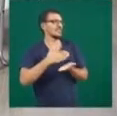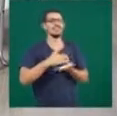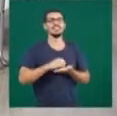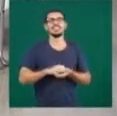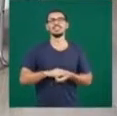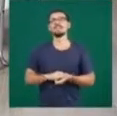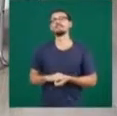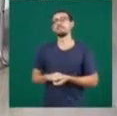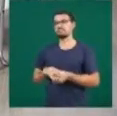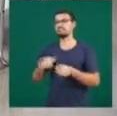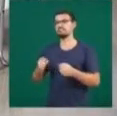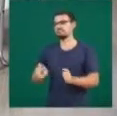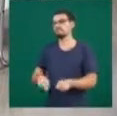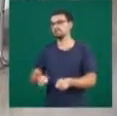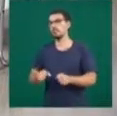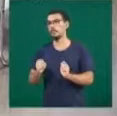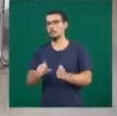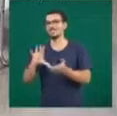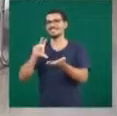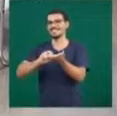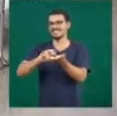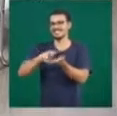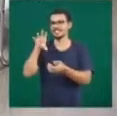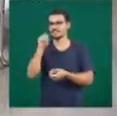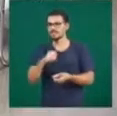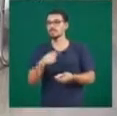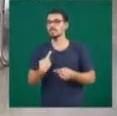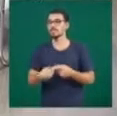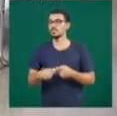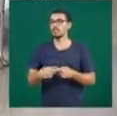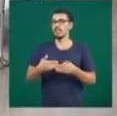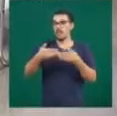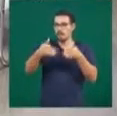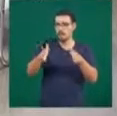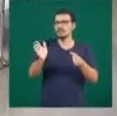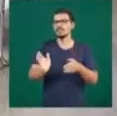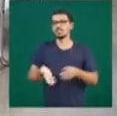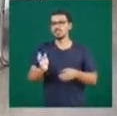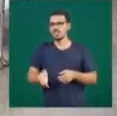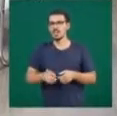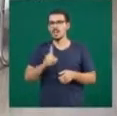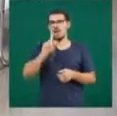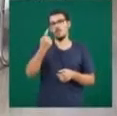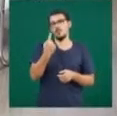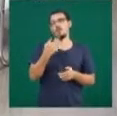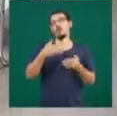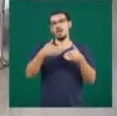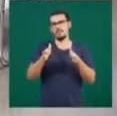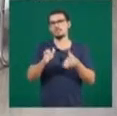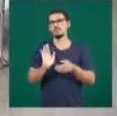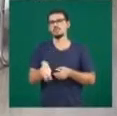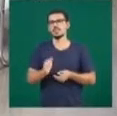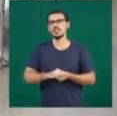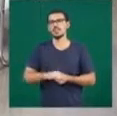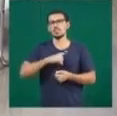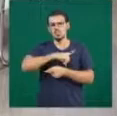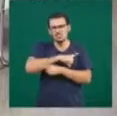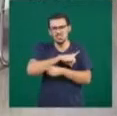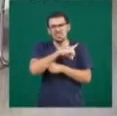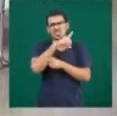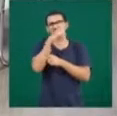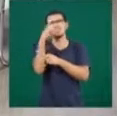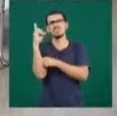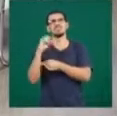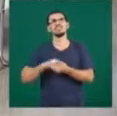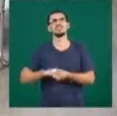hora, já foi aberta a bilheteria para ser retirado os ingressos. Uhum. Então, hoje, durante o dia todo, até pouco